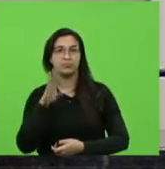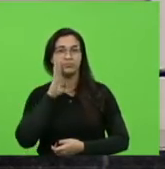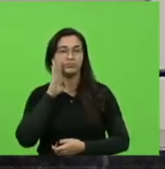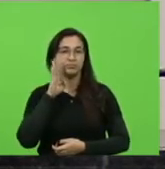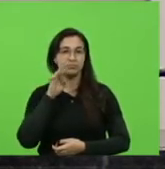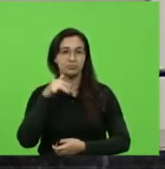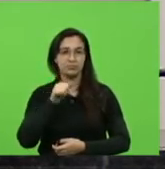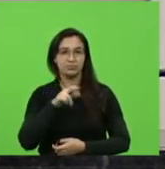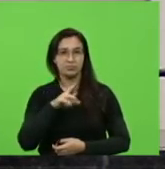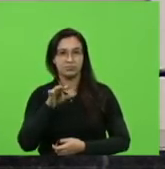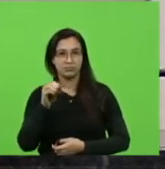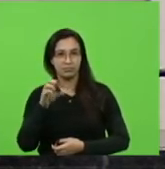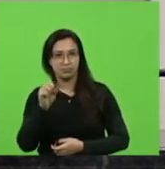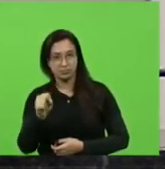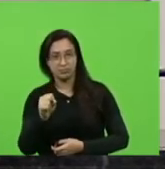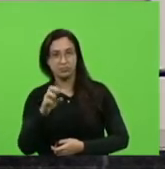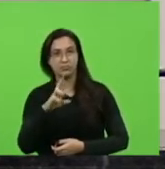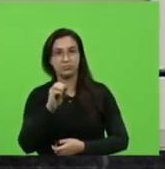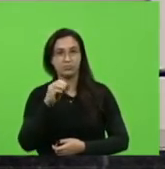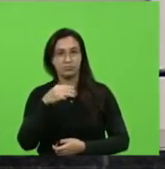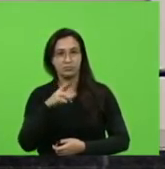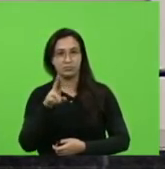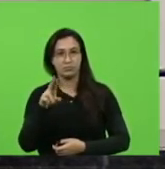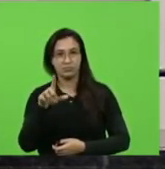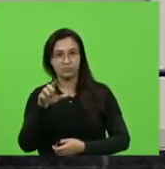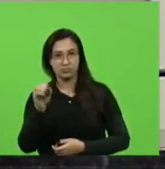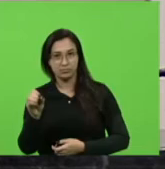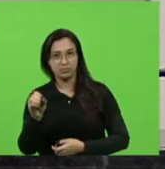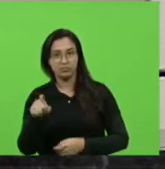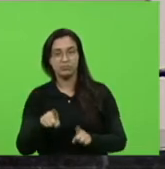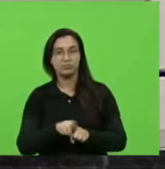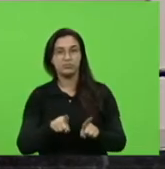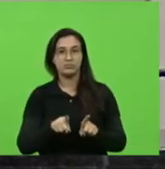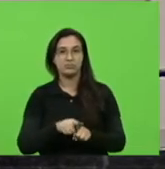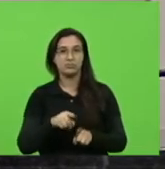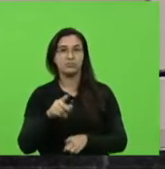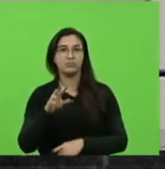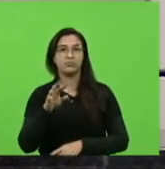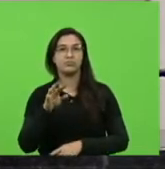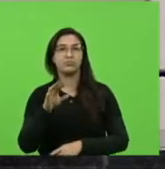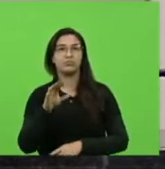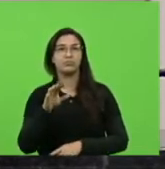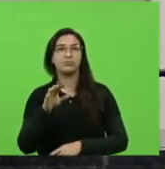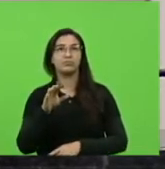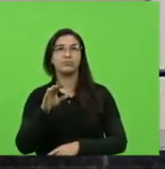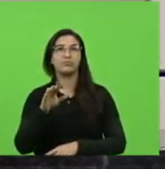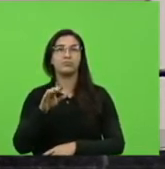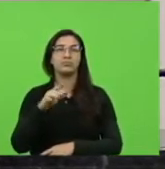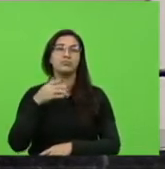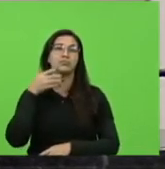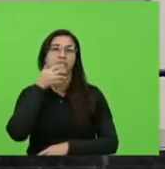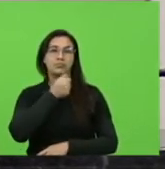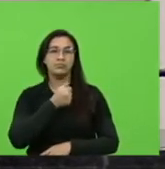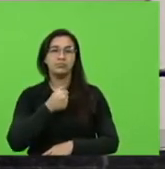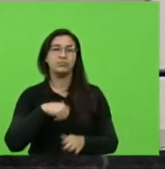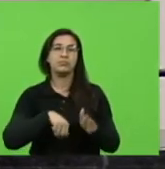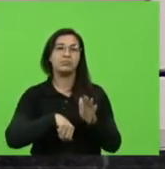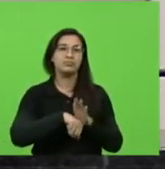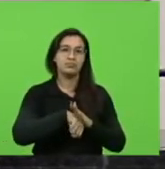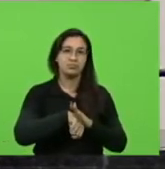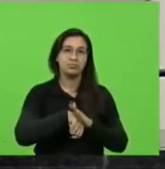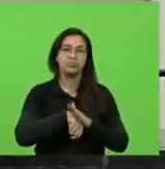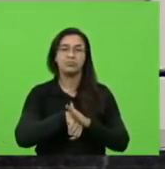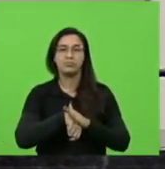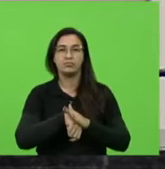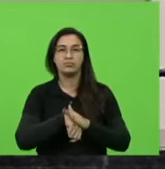e Rômulo Rodrigues Monzon, e o cabo Tiago Fernandes, pelo salvamento de vítima de acidente de carro em